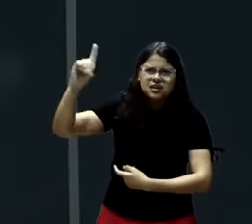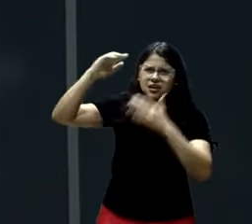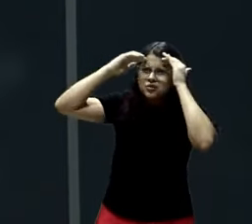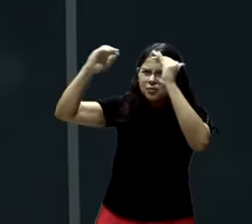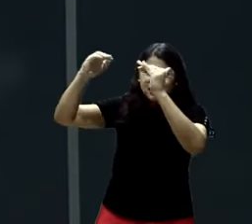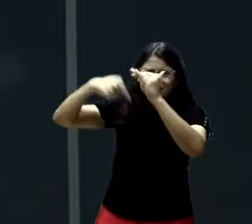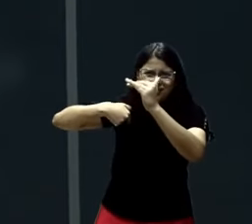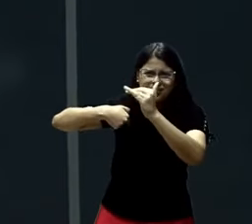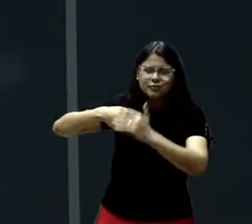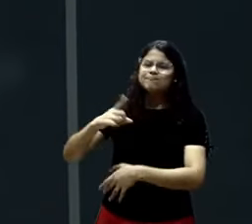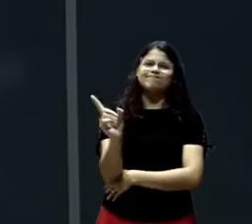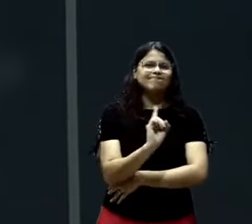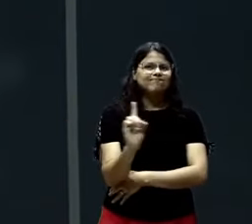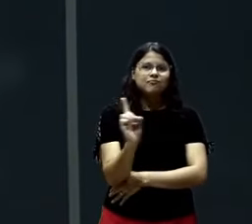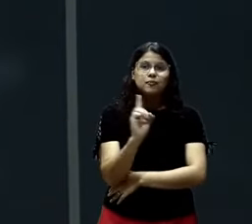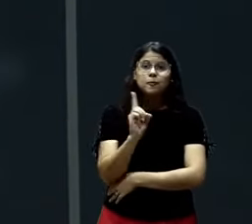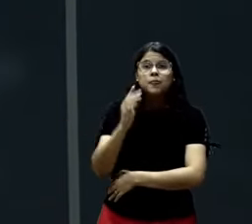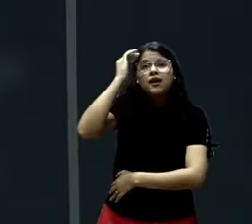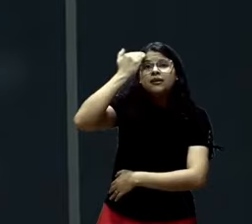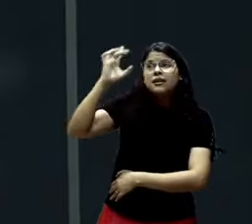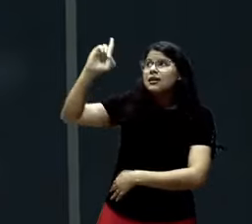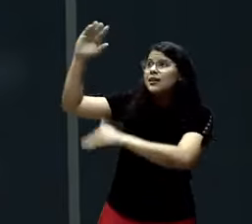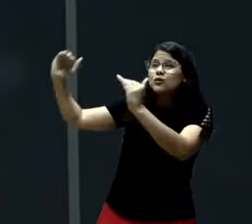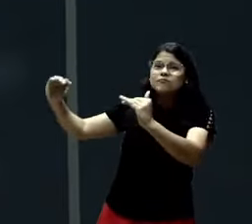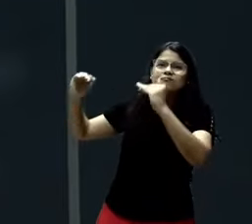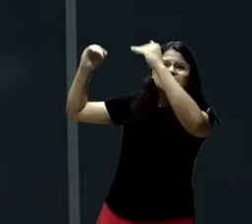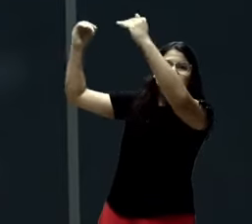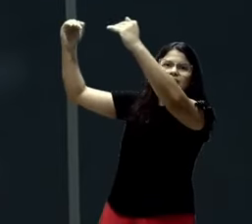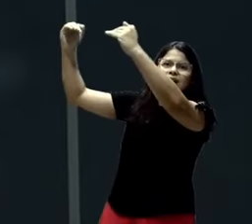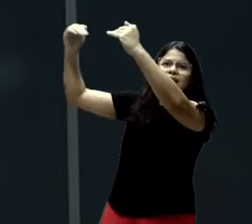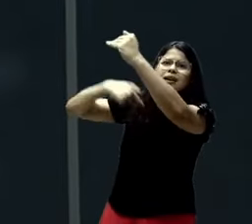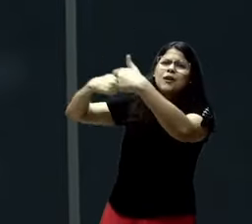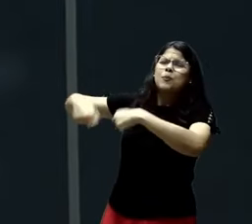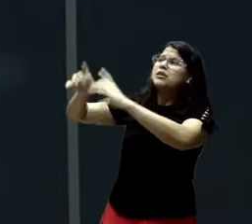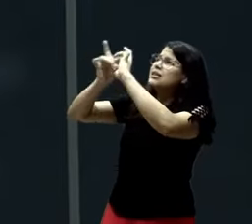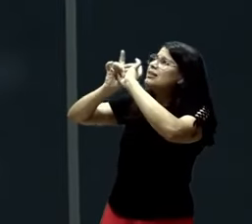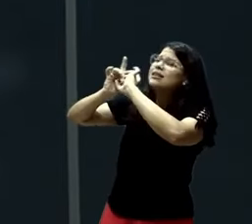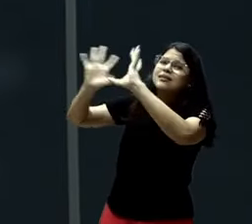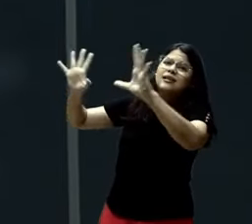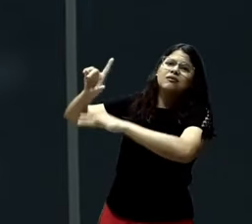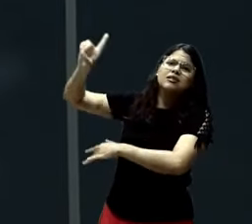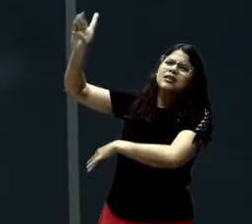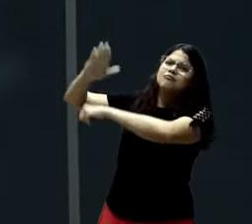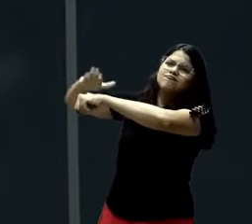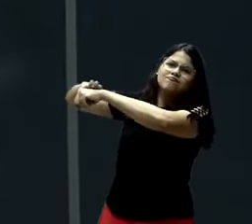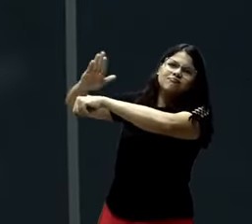Não. Se eu entendo que Ele é supremo, eu tenho que deixar Ele fazer.